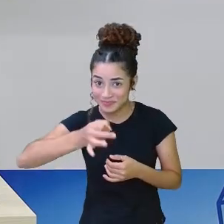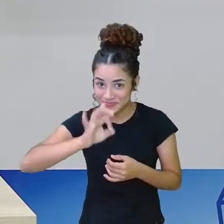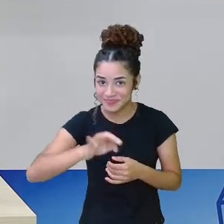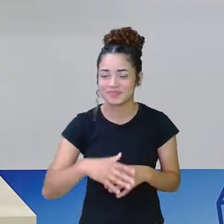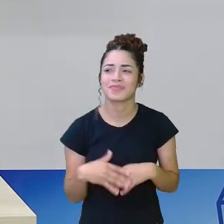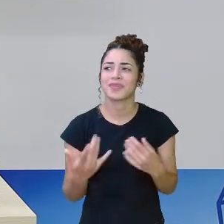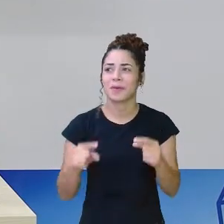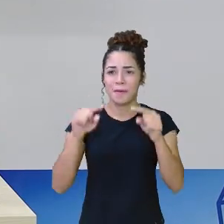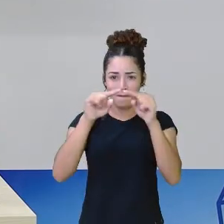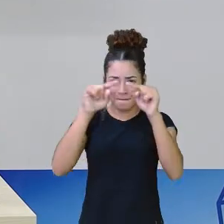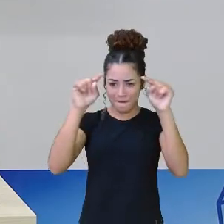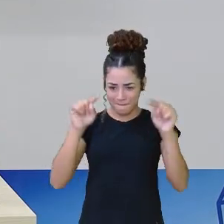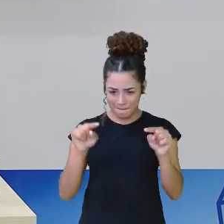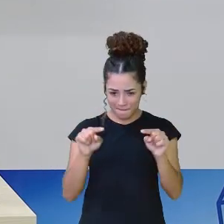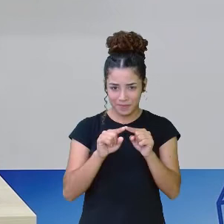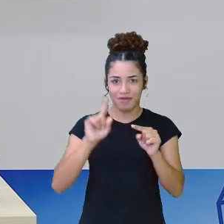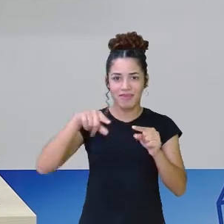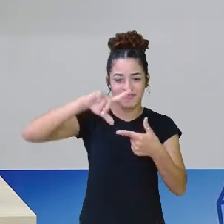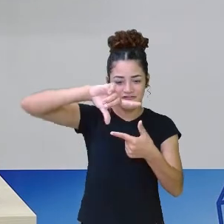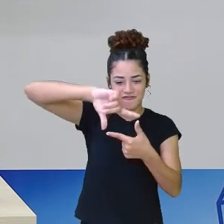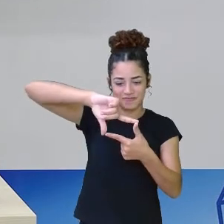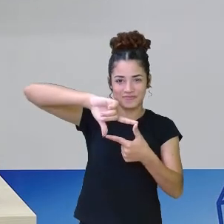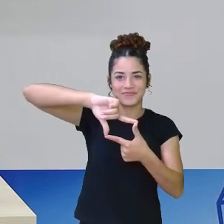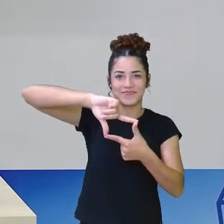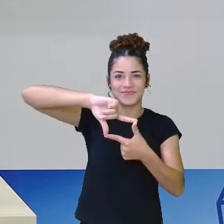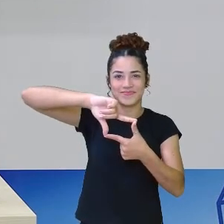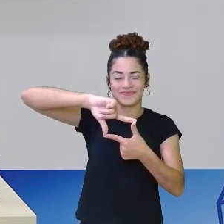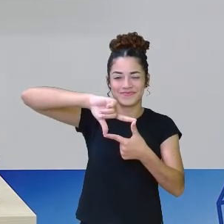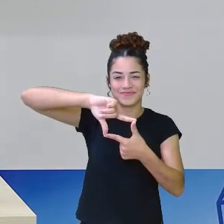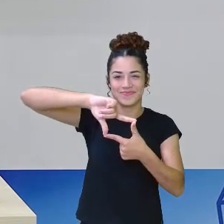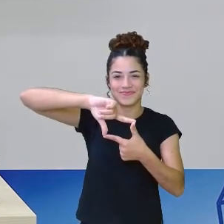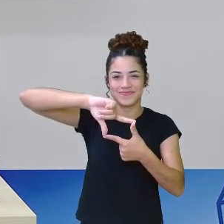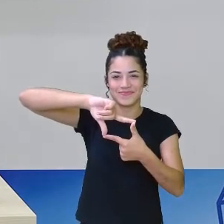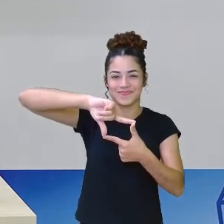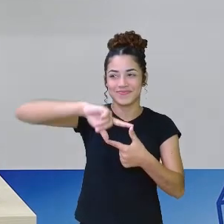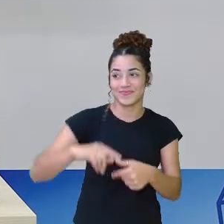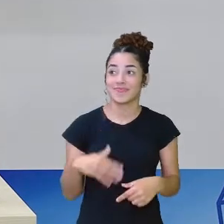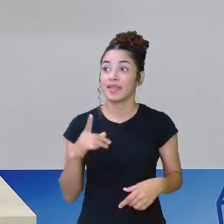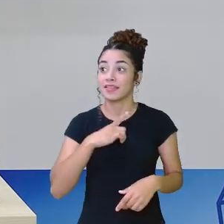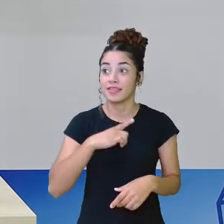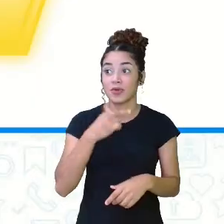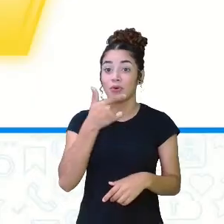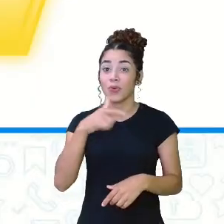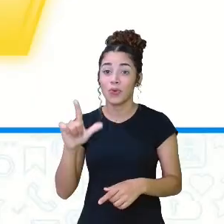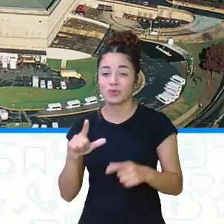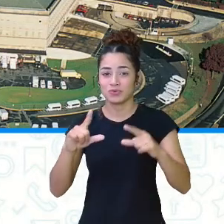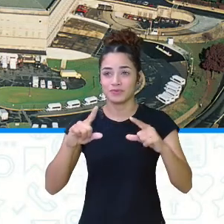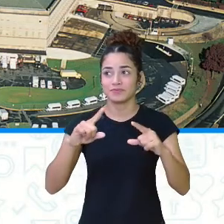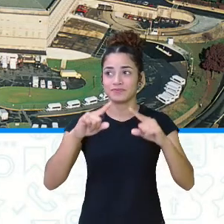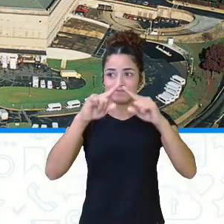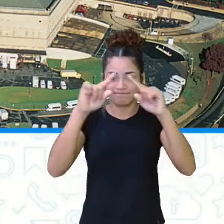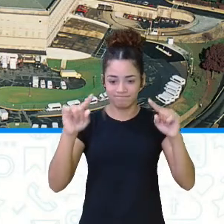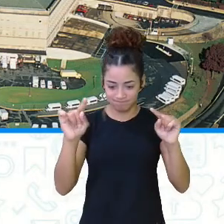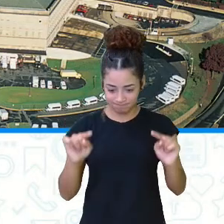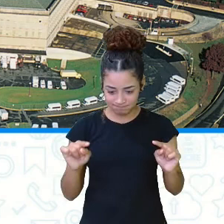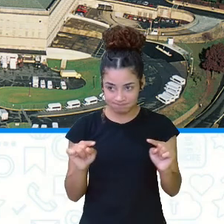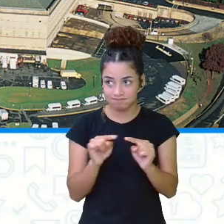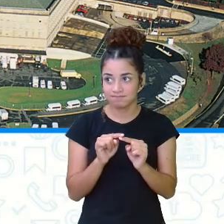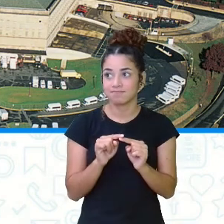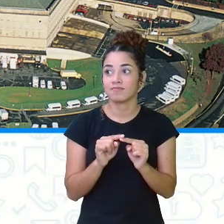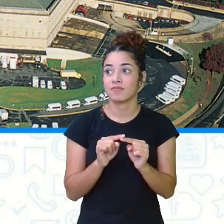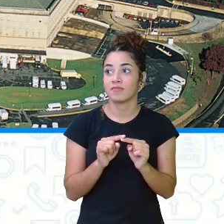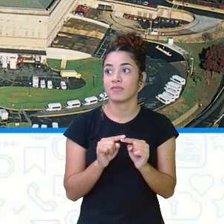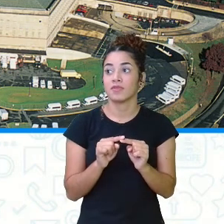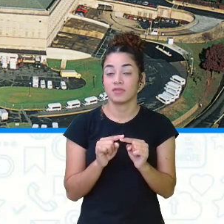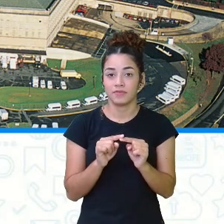dessas cartinhas podem ser considerados polígonos. Aí eu tenho outros também, né? O pentágono. Olha,